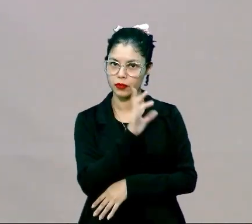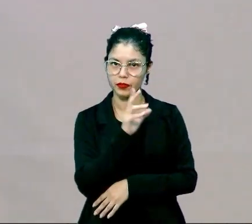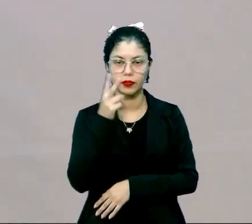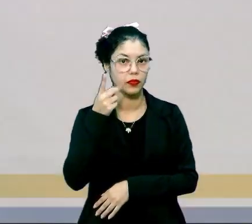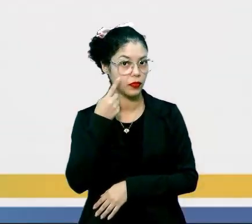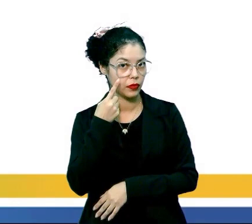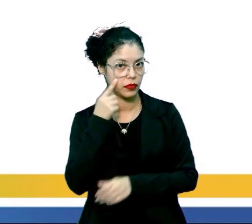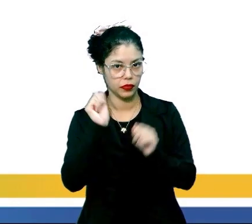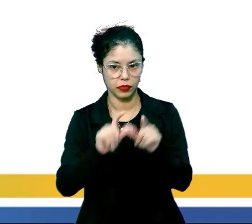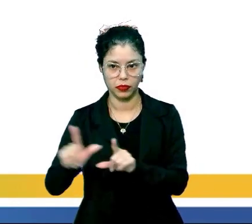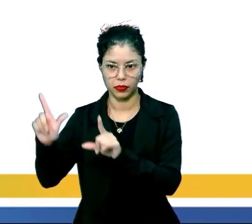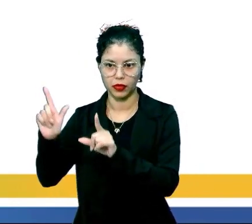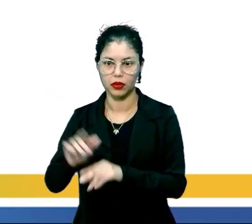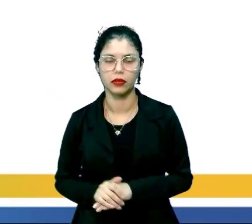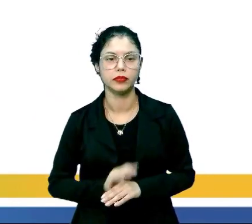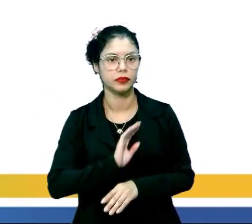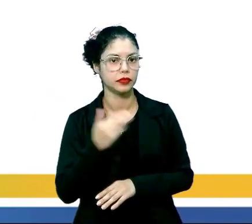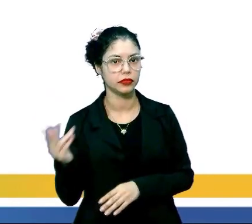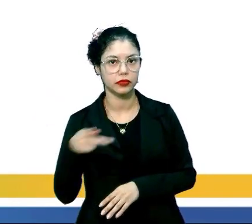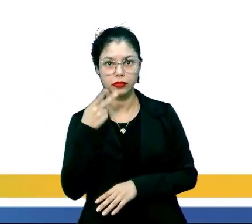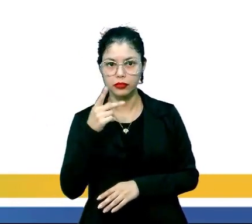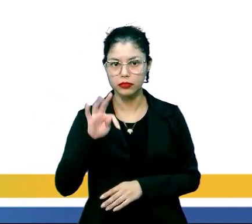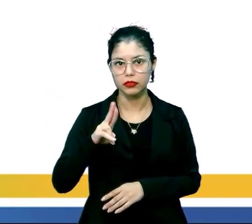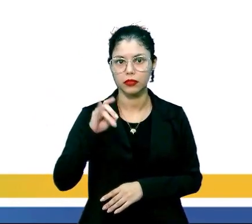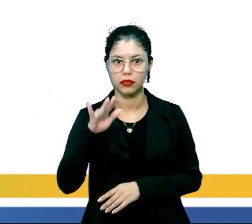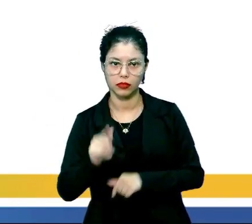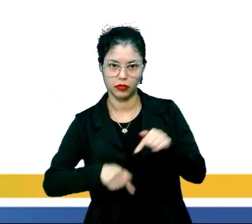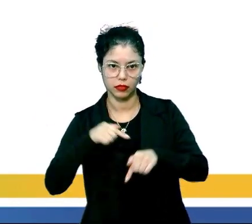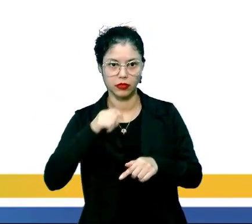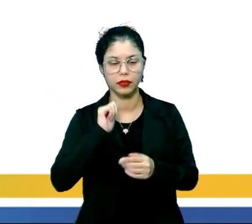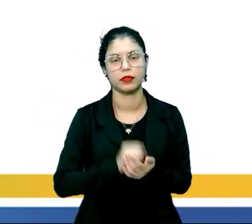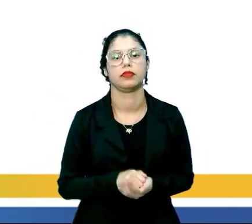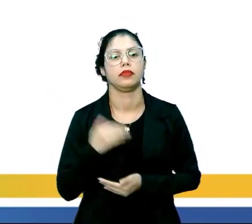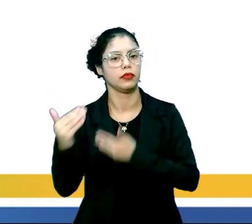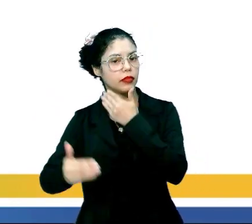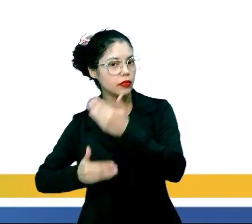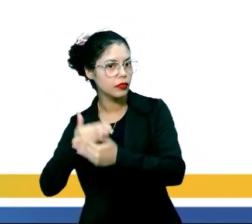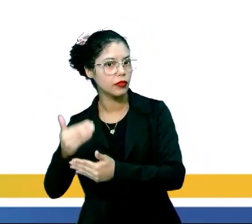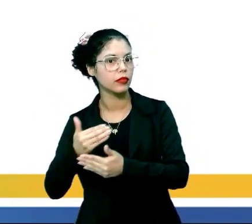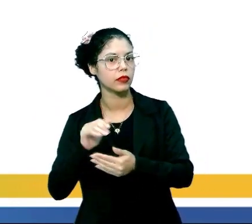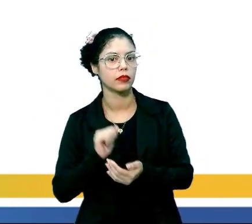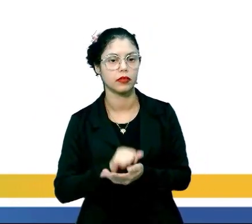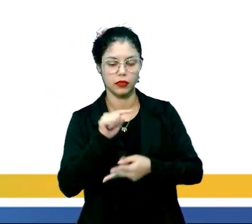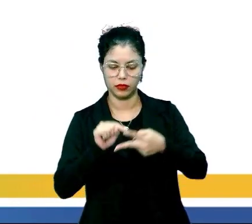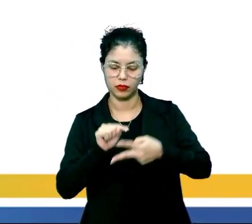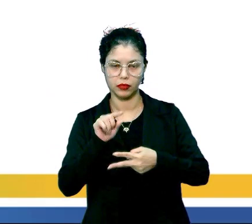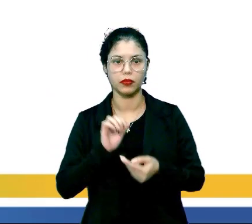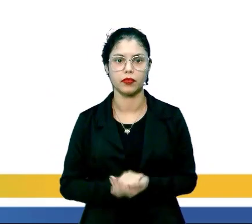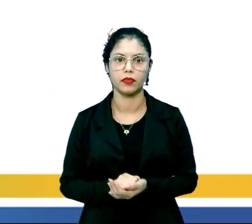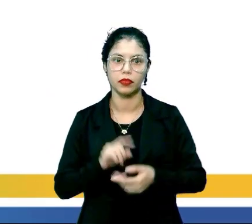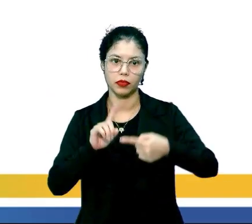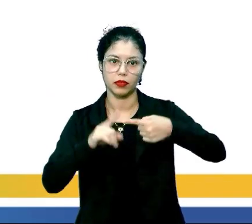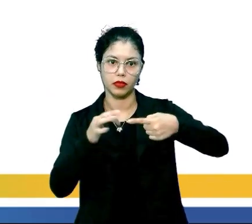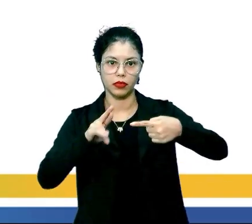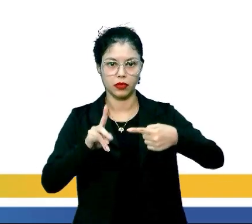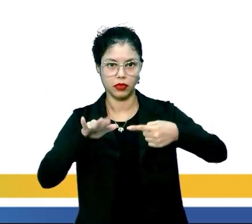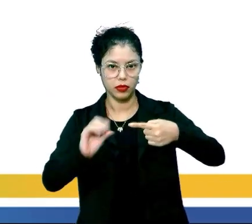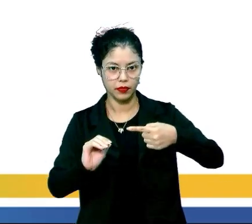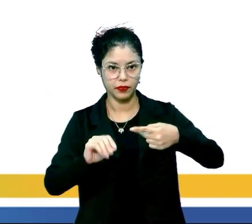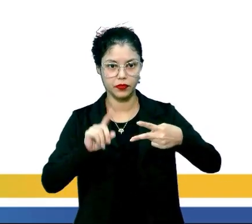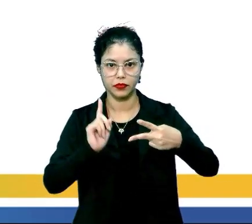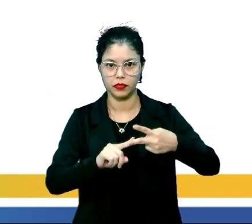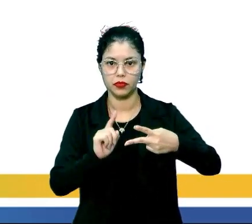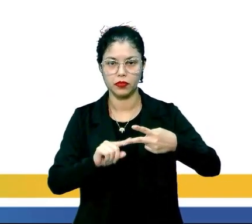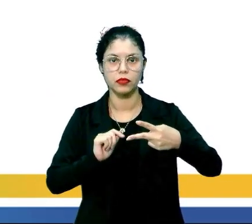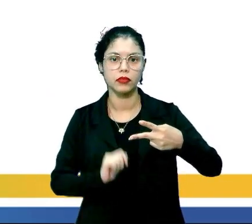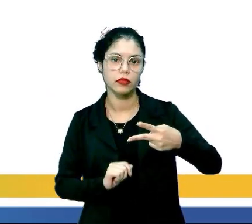Então, olha só na tela. Quando eu falo de termoquímica, nós precisamos entender que existem dois processos. Um processo que é